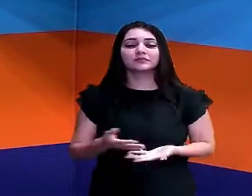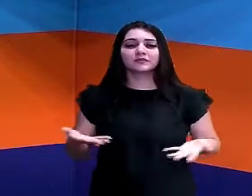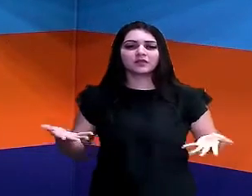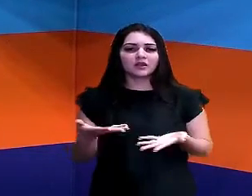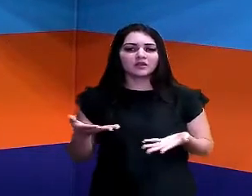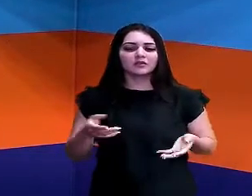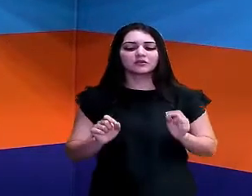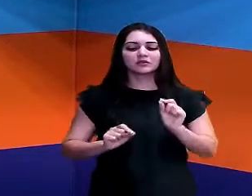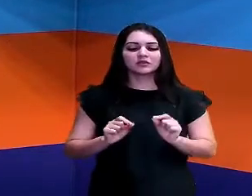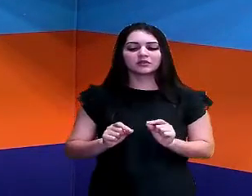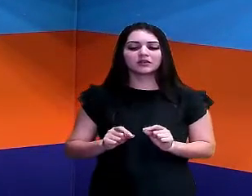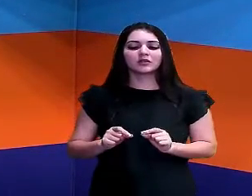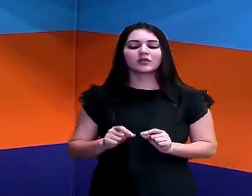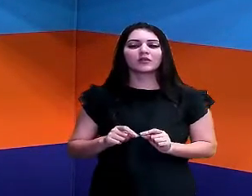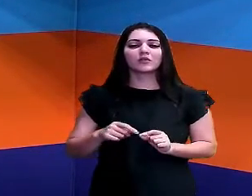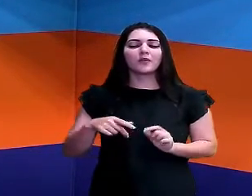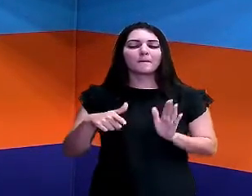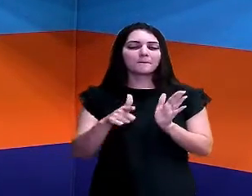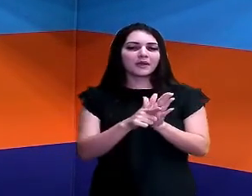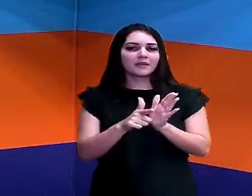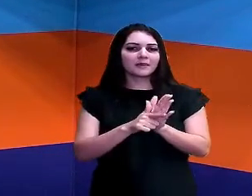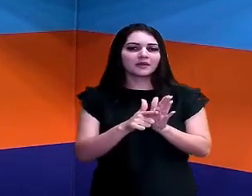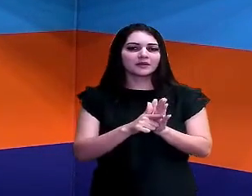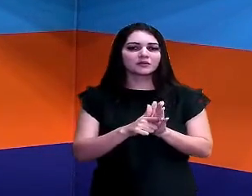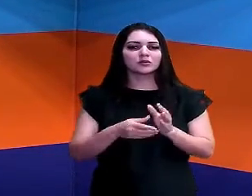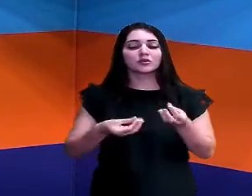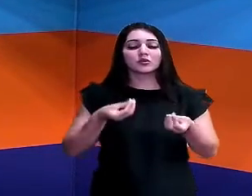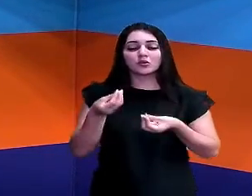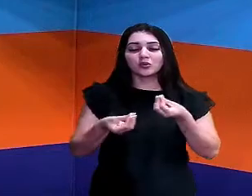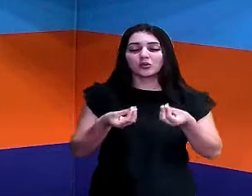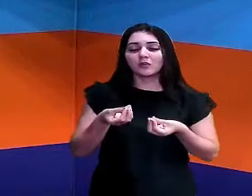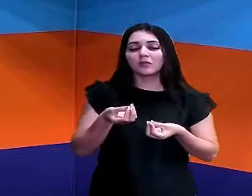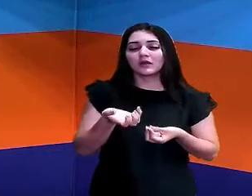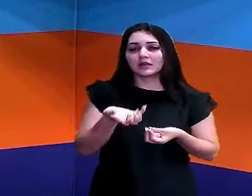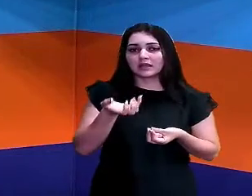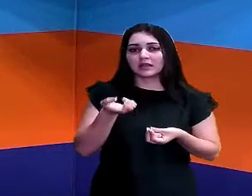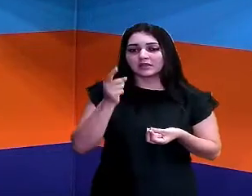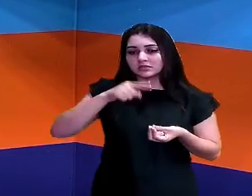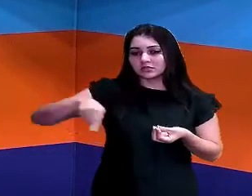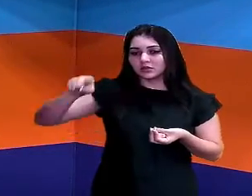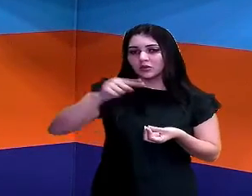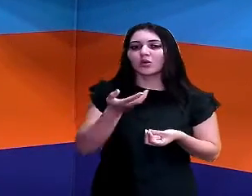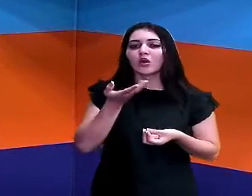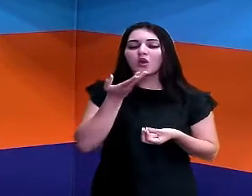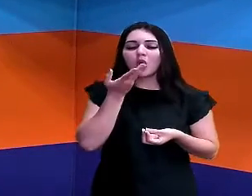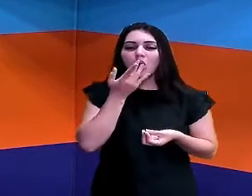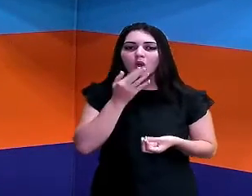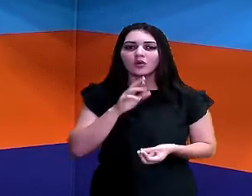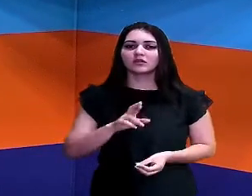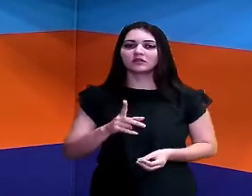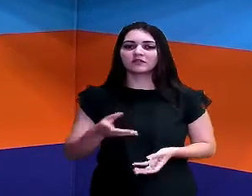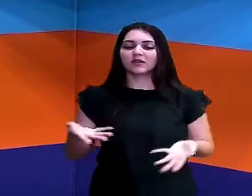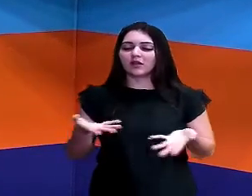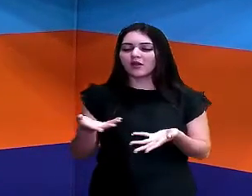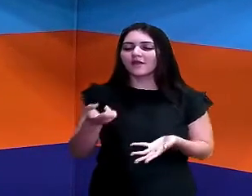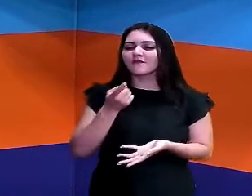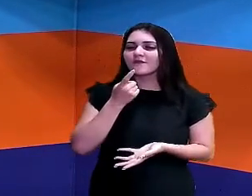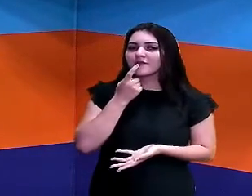aqui, no papelzinho higiênico, como ele quer que circule com cores diferentes, ó, vou ter azul para um, agora estou usando